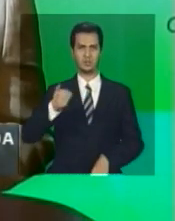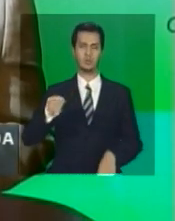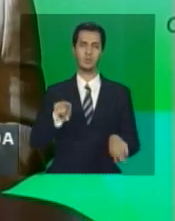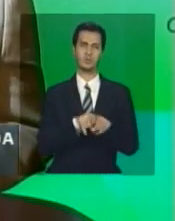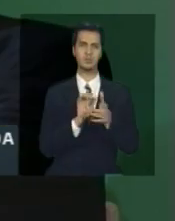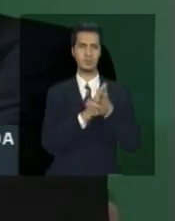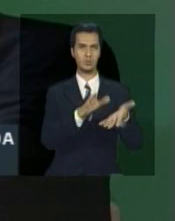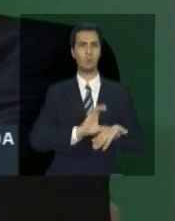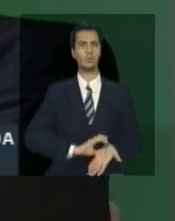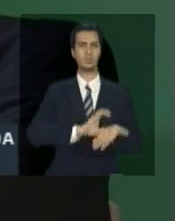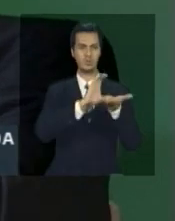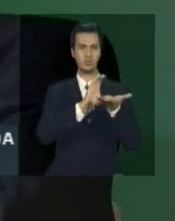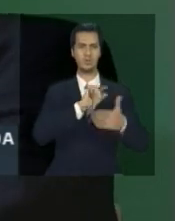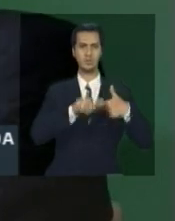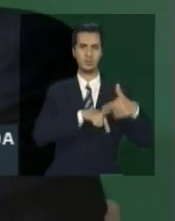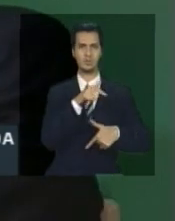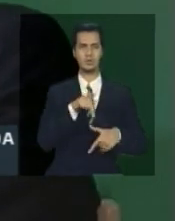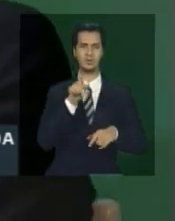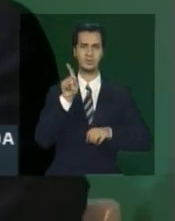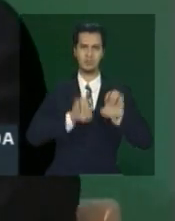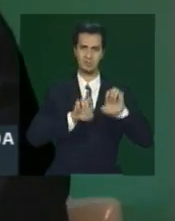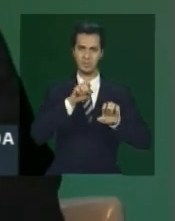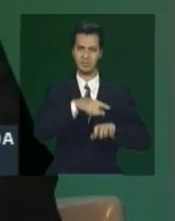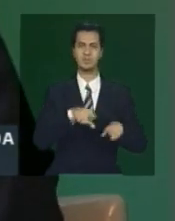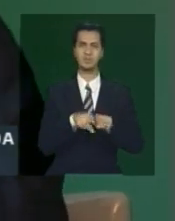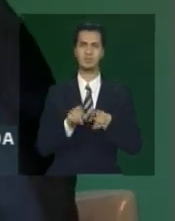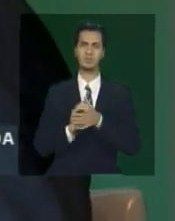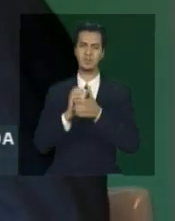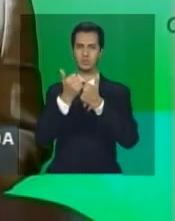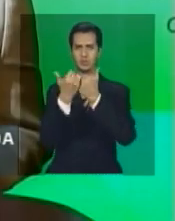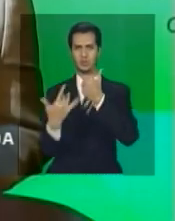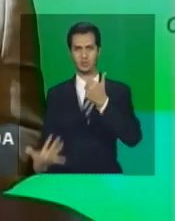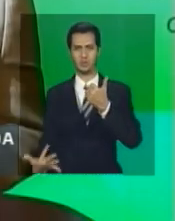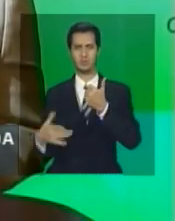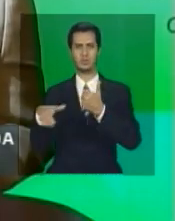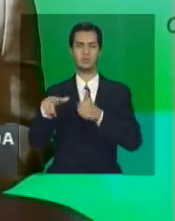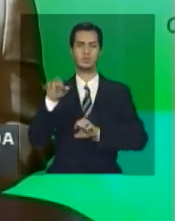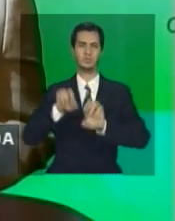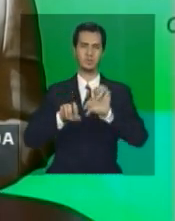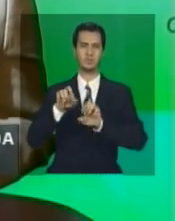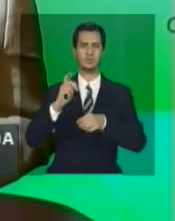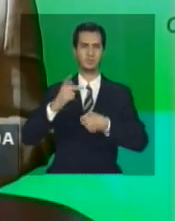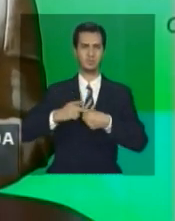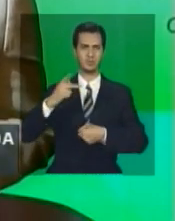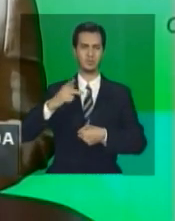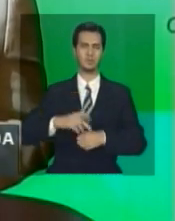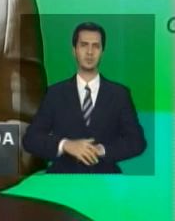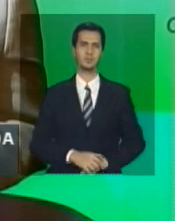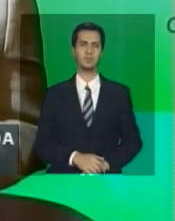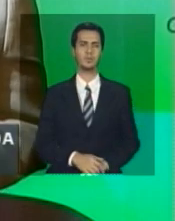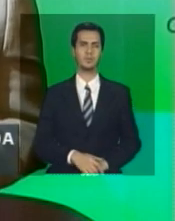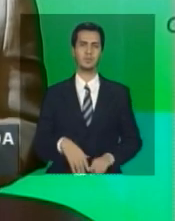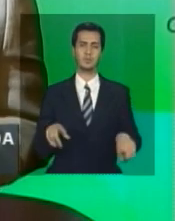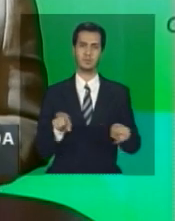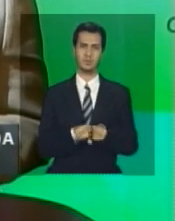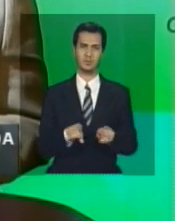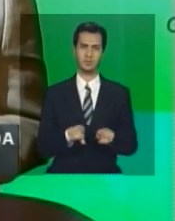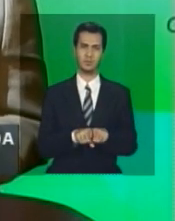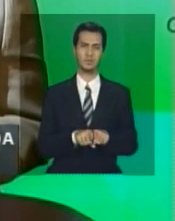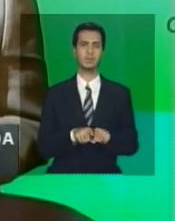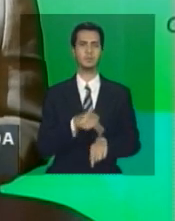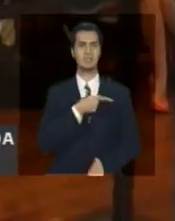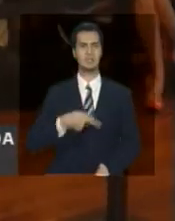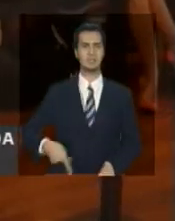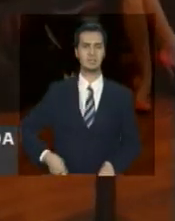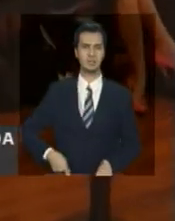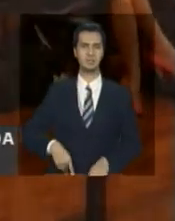conselheiros da Petrobras, senhores diretores da Petrobras, senhores presidentes de